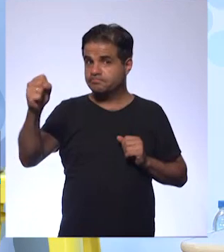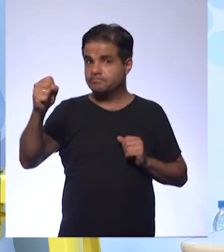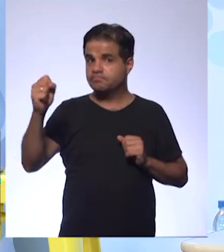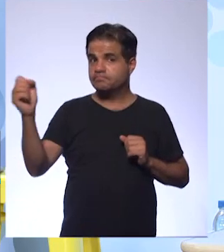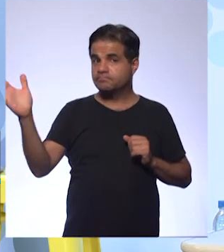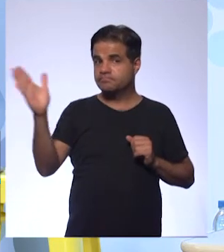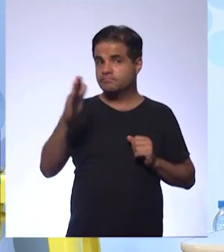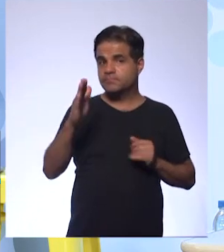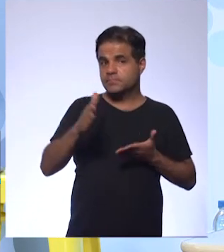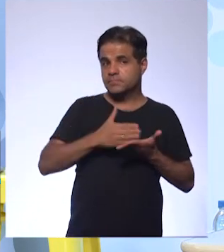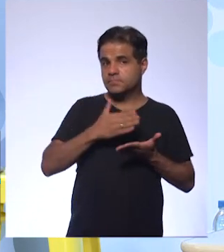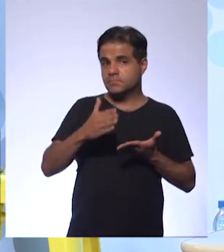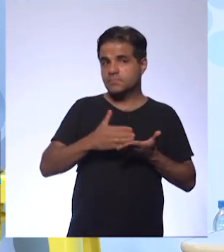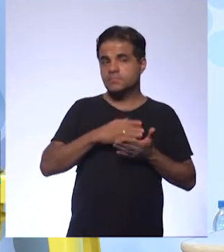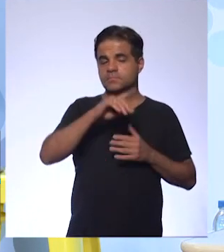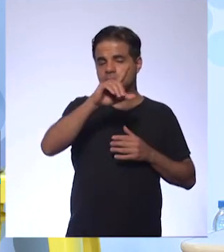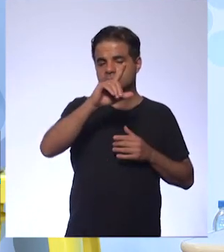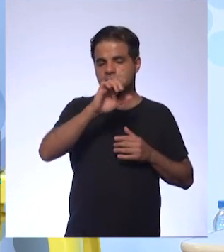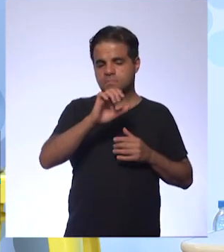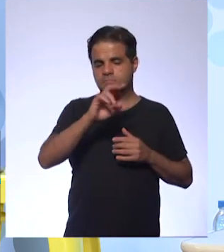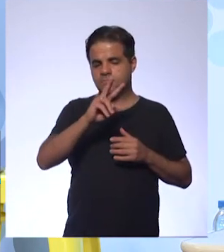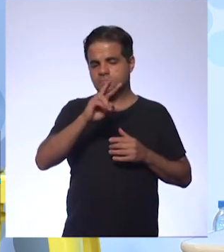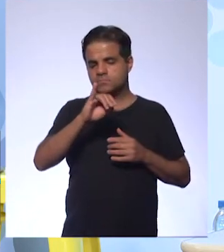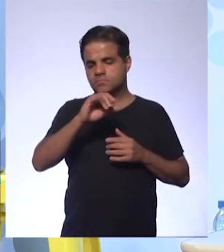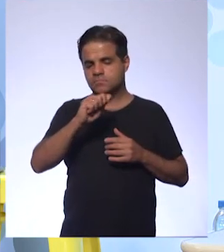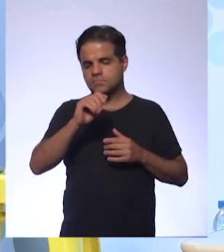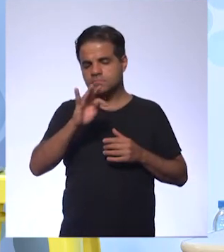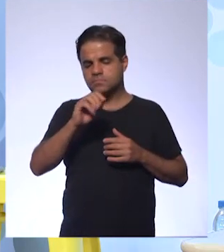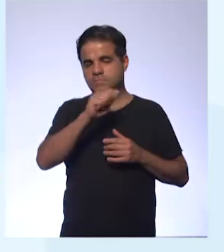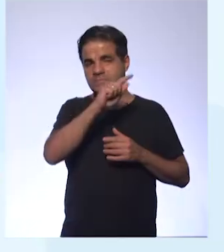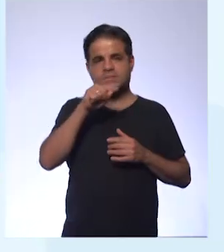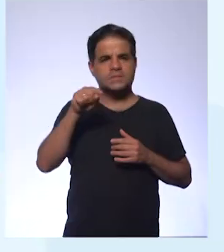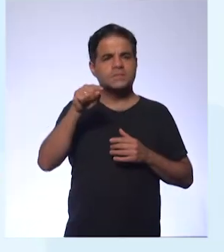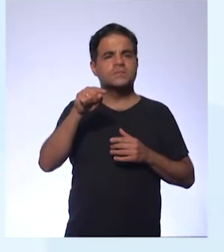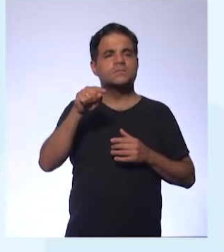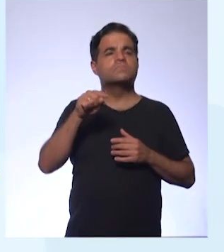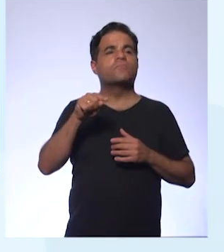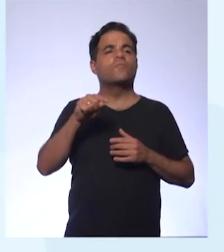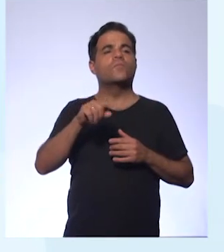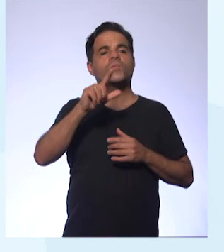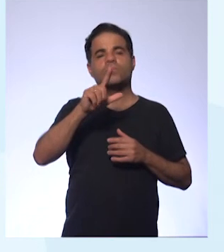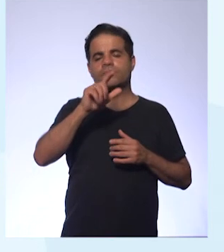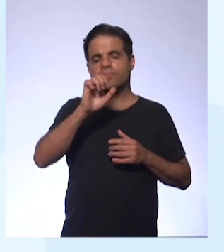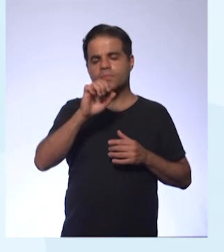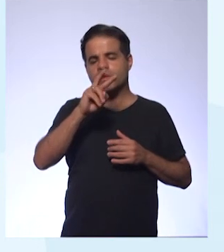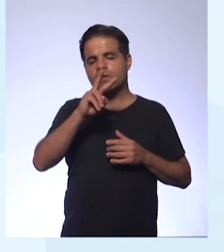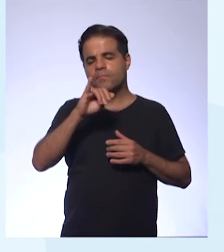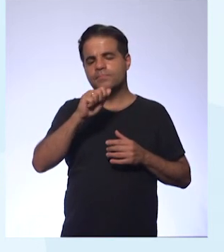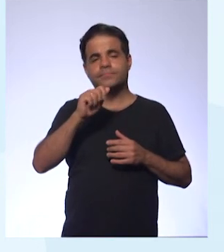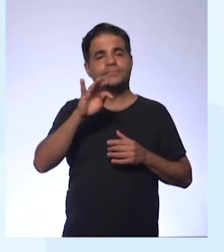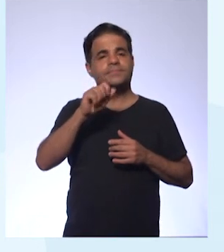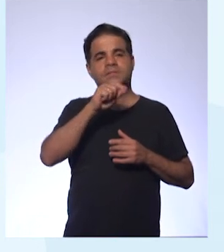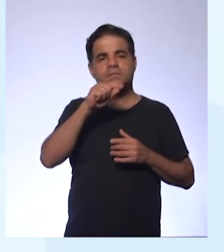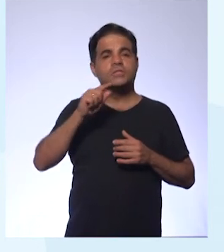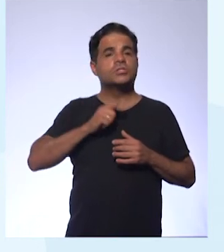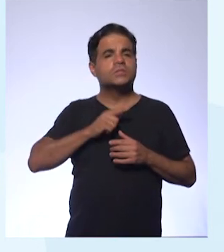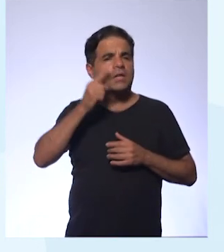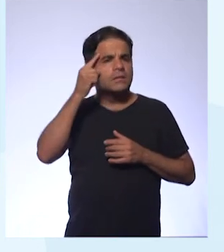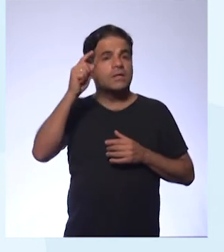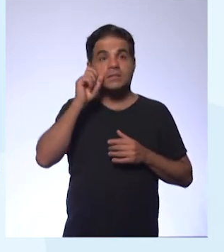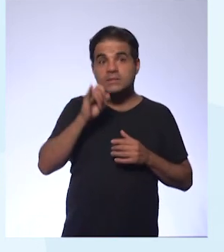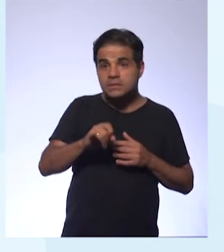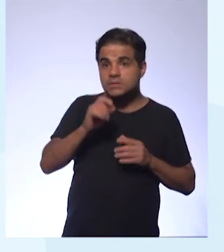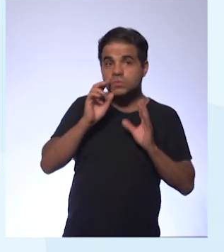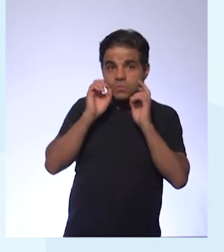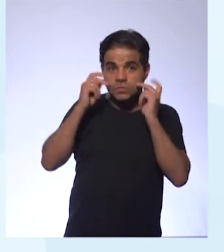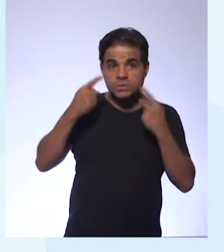vinha do livro O Leviatã, de Thomas Hobbes. No Leviatã, tinha ali a ideia de que se os